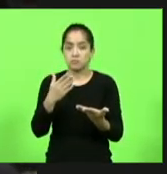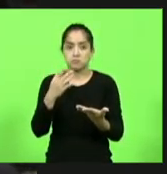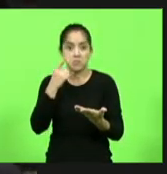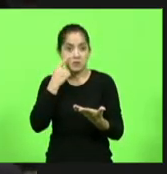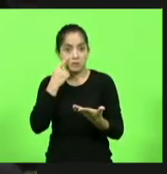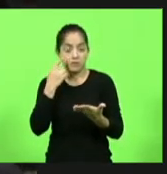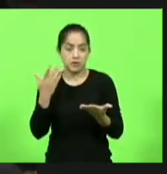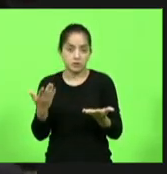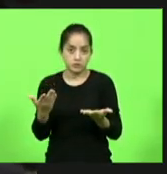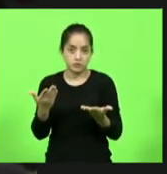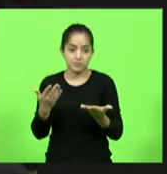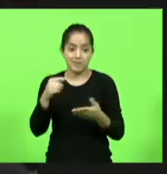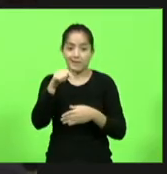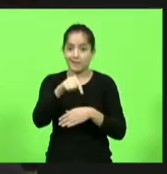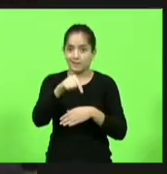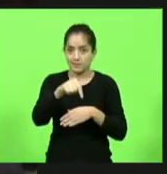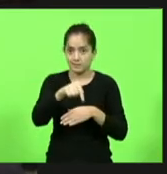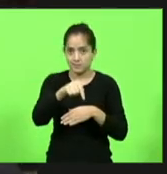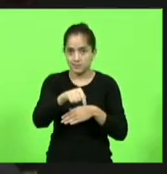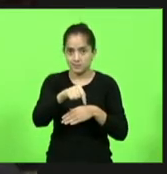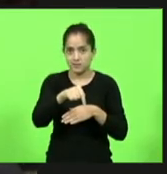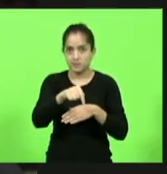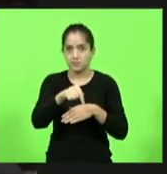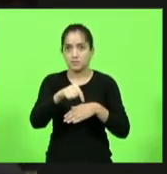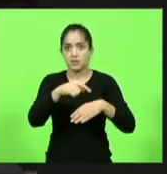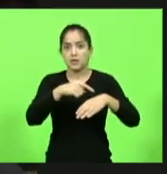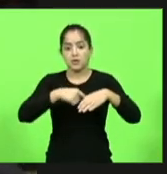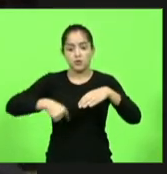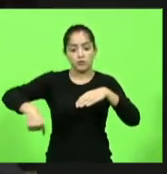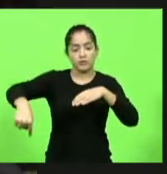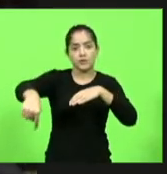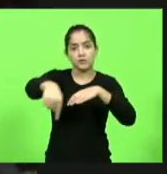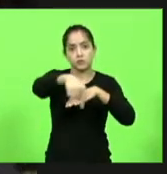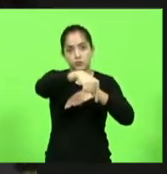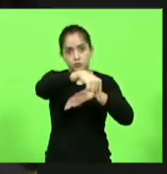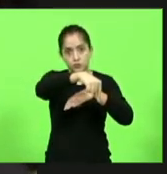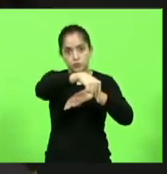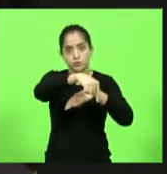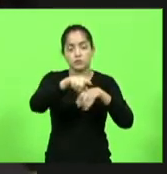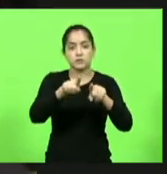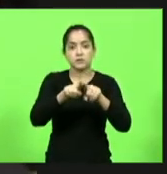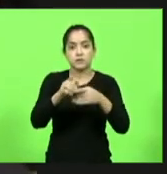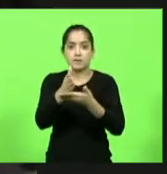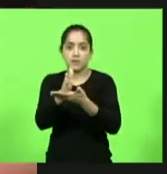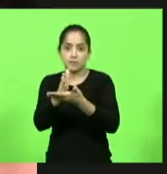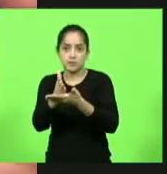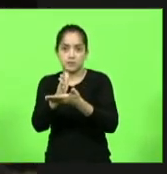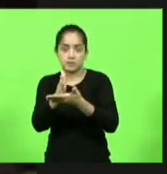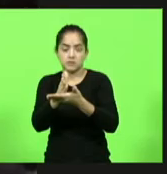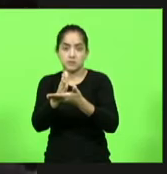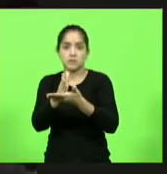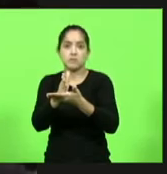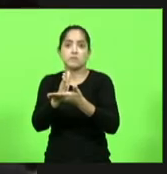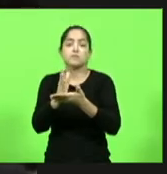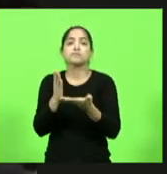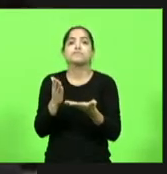esse trecho, entre o viaduto da Mafisa e a divisa até o município de Indaial, que é a